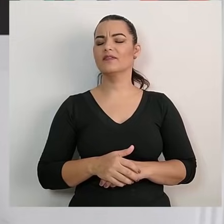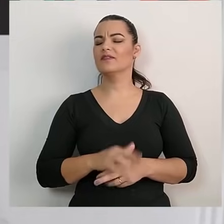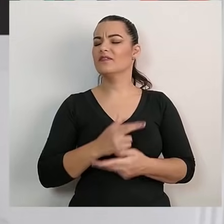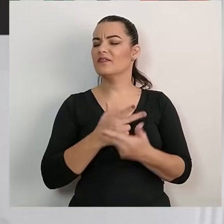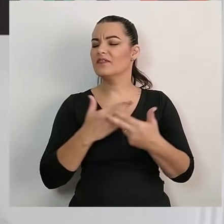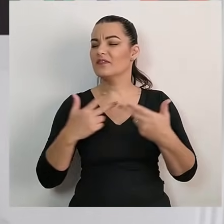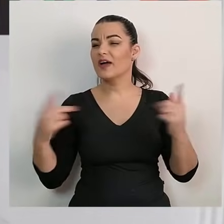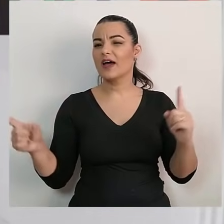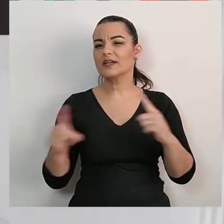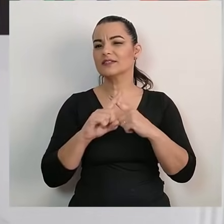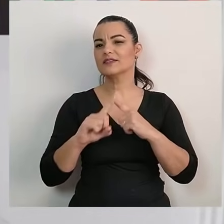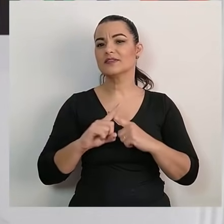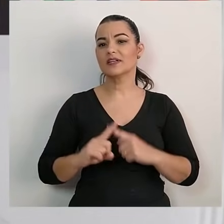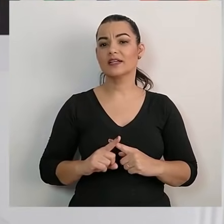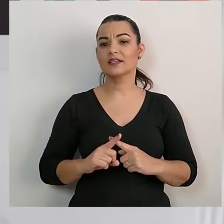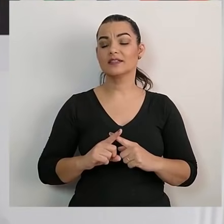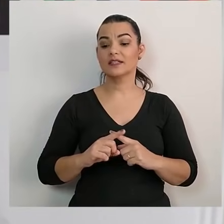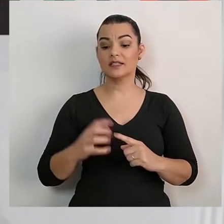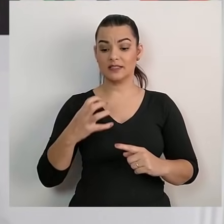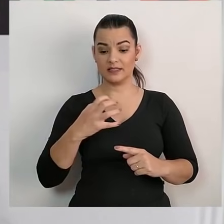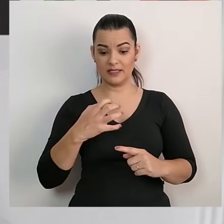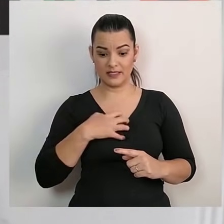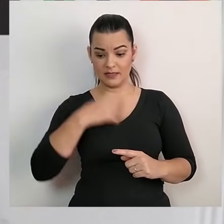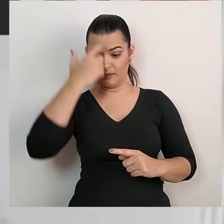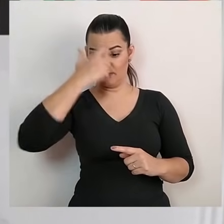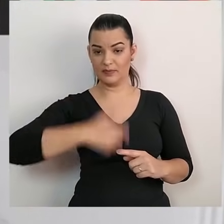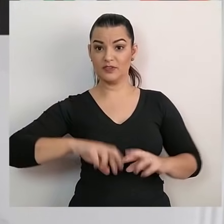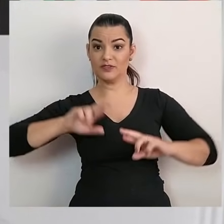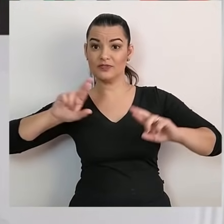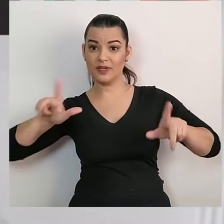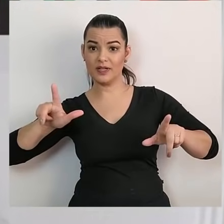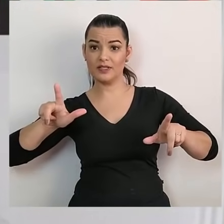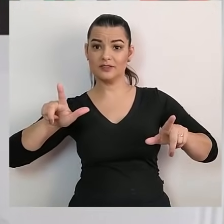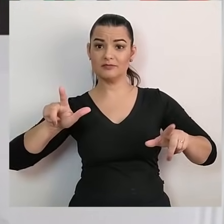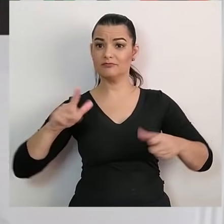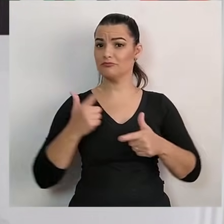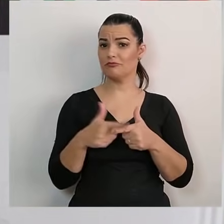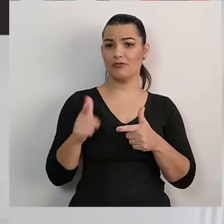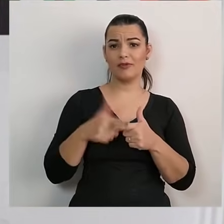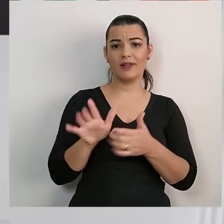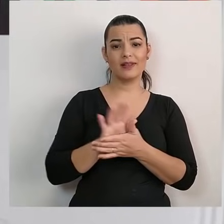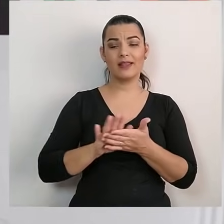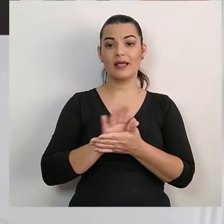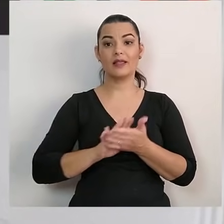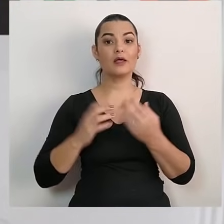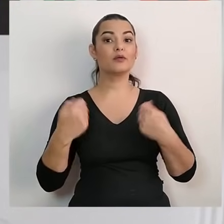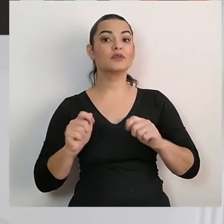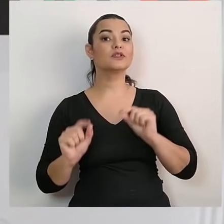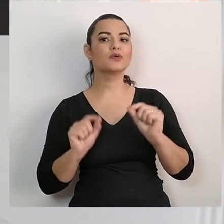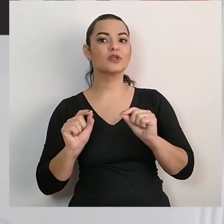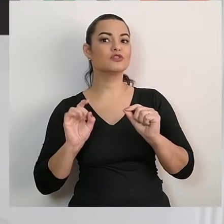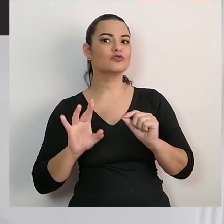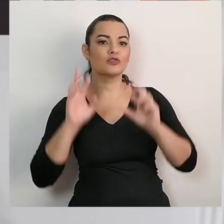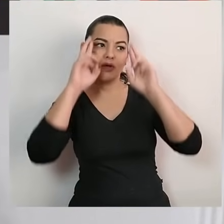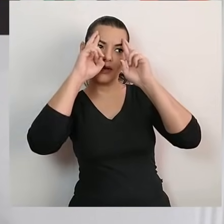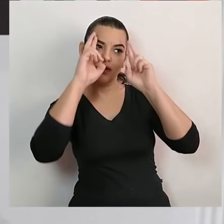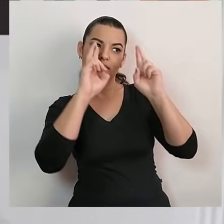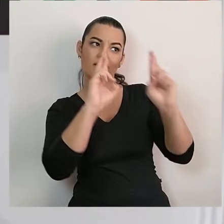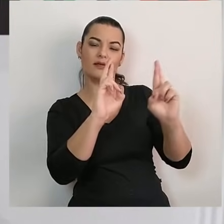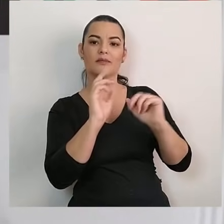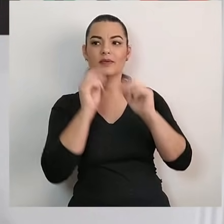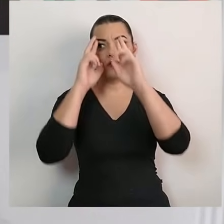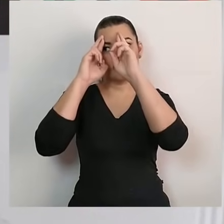ser diferente, tudo bem. O que nós precisamos é, em primeiro lugar, respeitarmos tudo isso